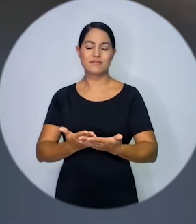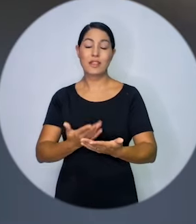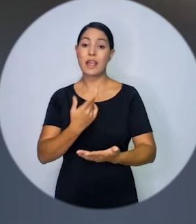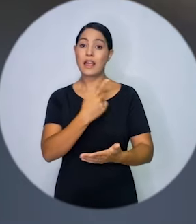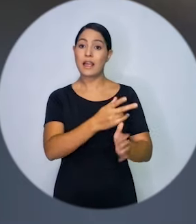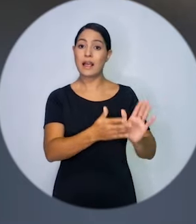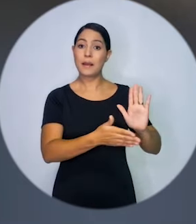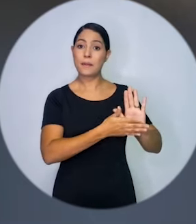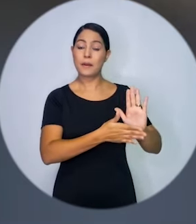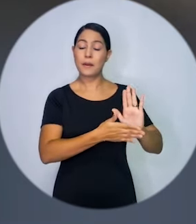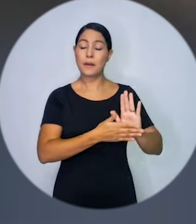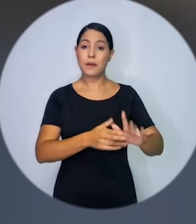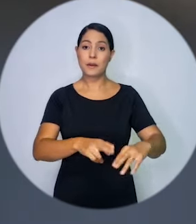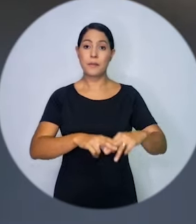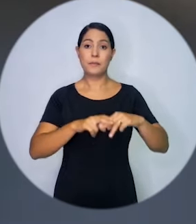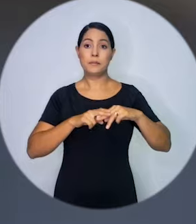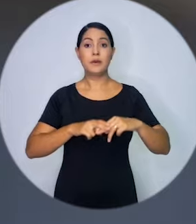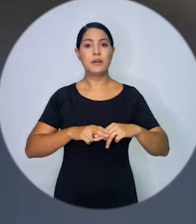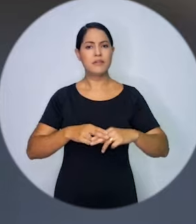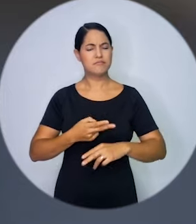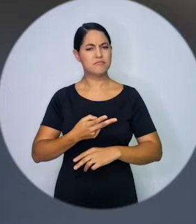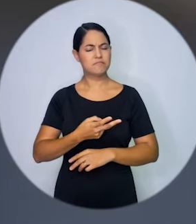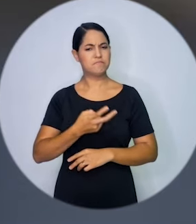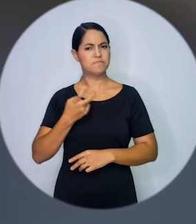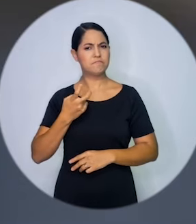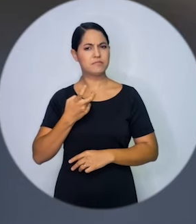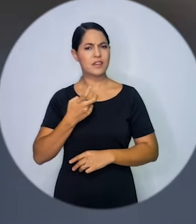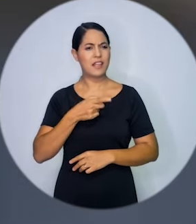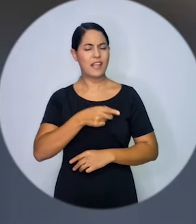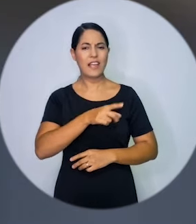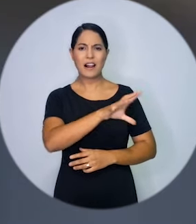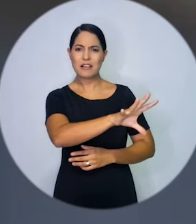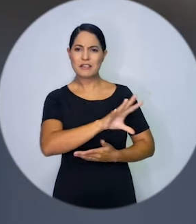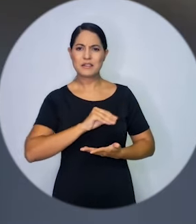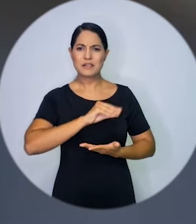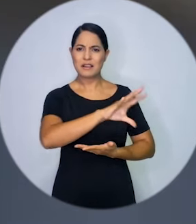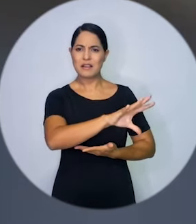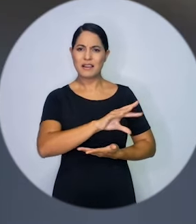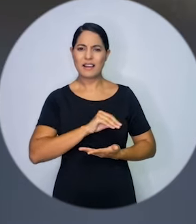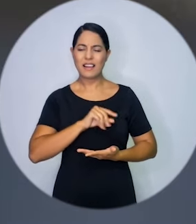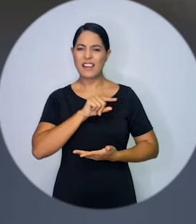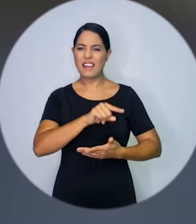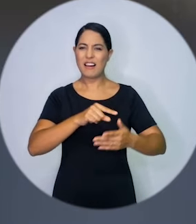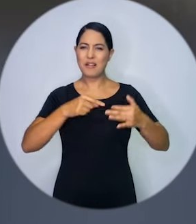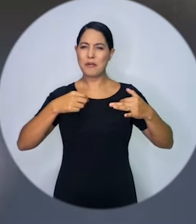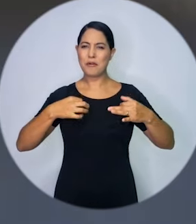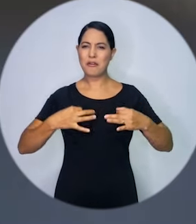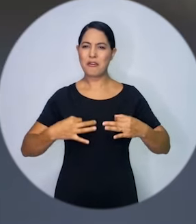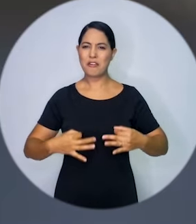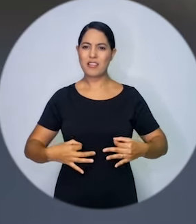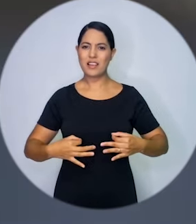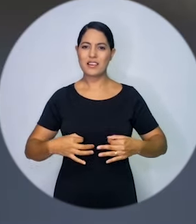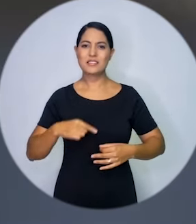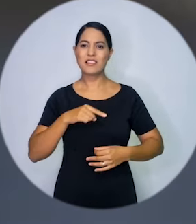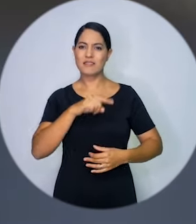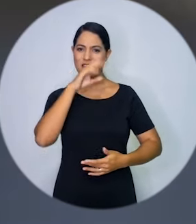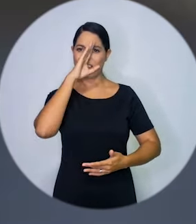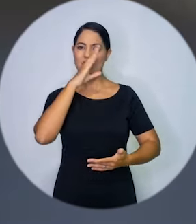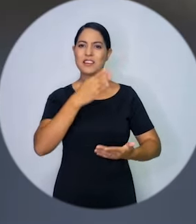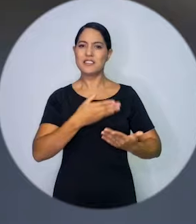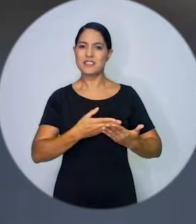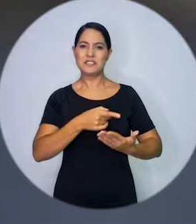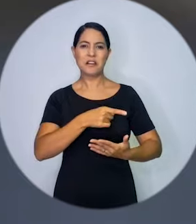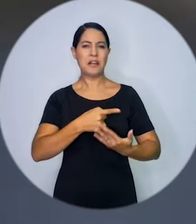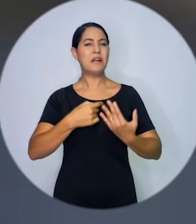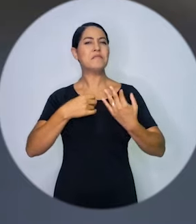E de toda essa interação, o que eu tiro é uma inspiração de muita honestidade com as coisas